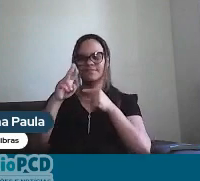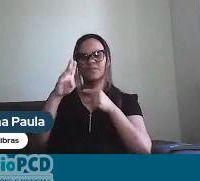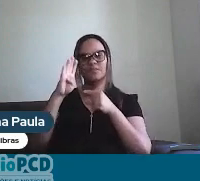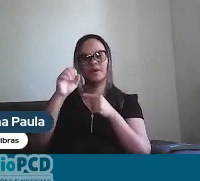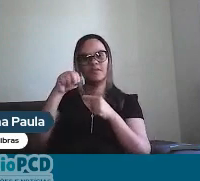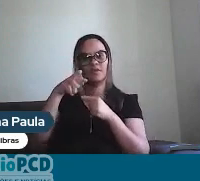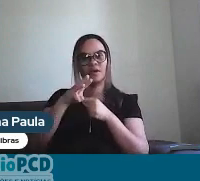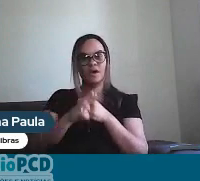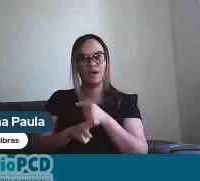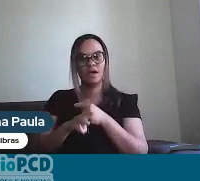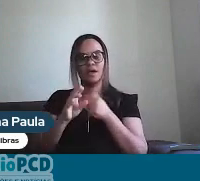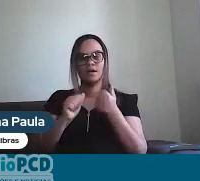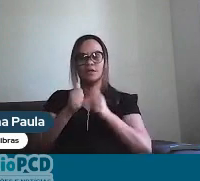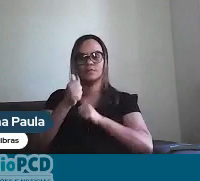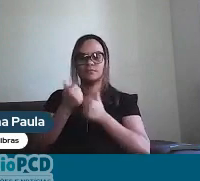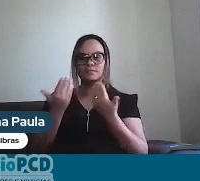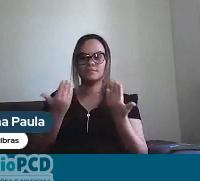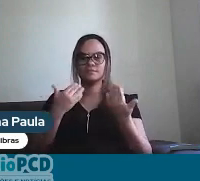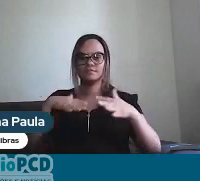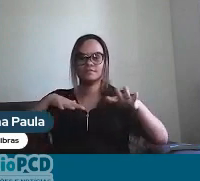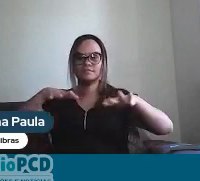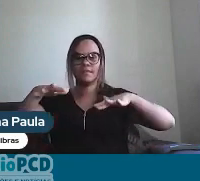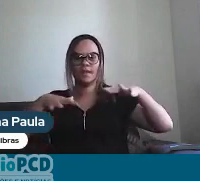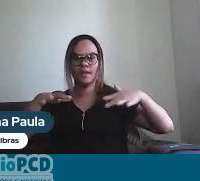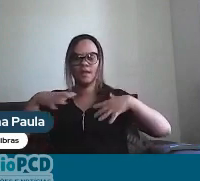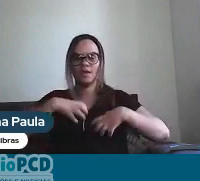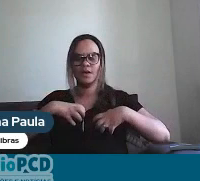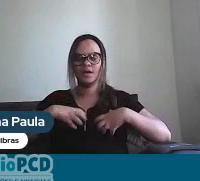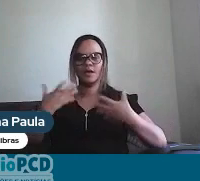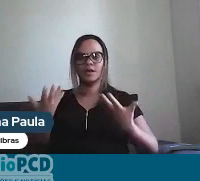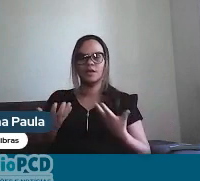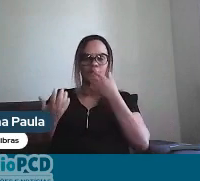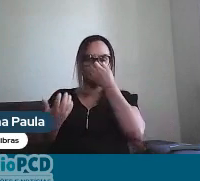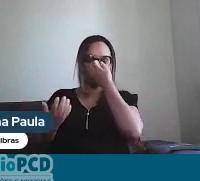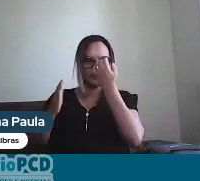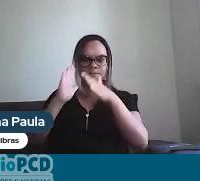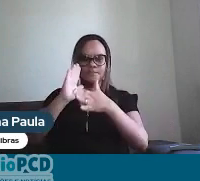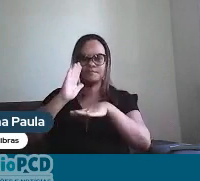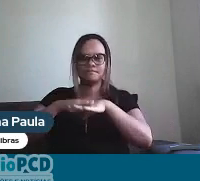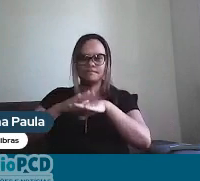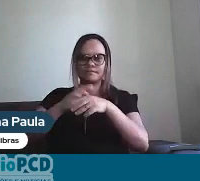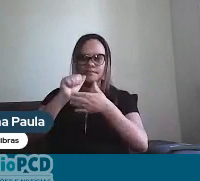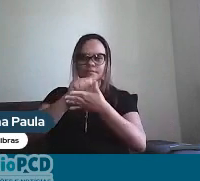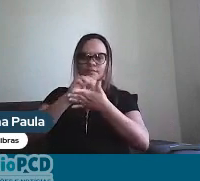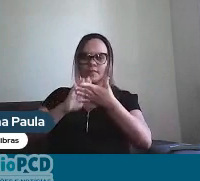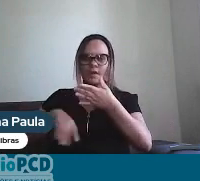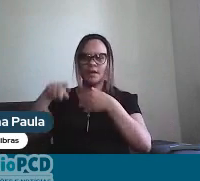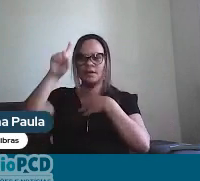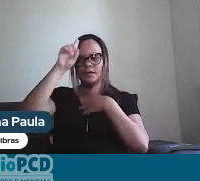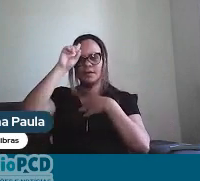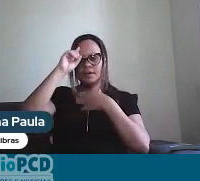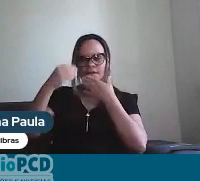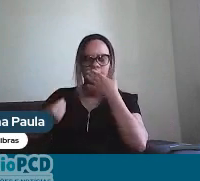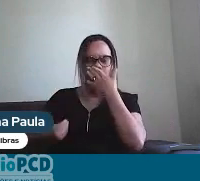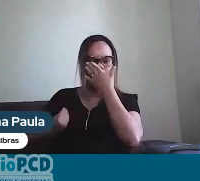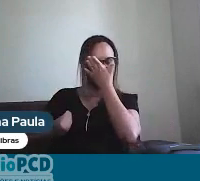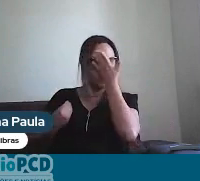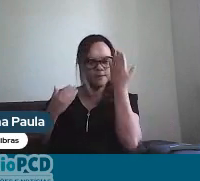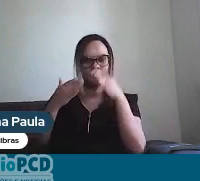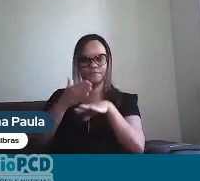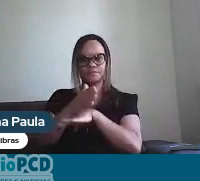avalia a funcionalidade, ou seja, a forma como as pessoas realizam as atividades do dia a dia, como é a sua participação